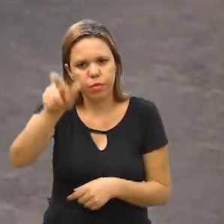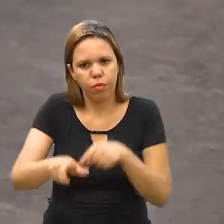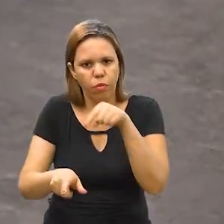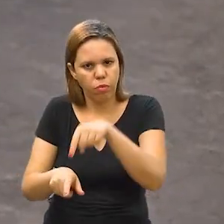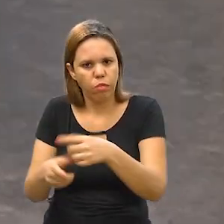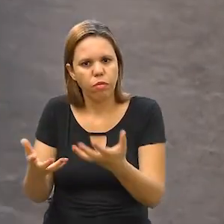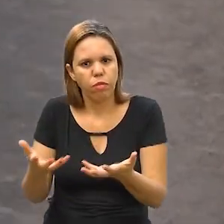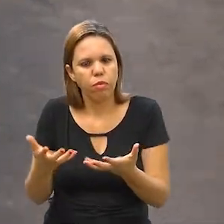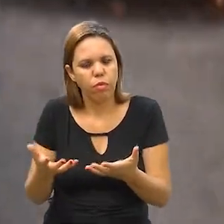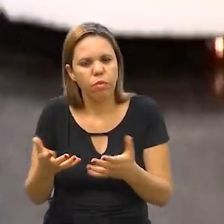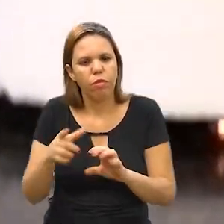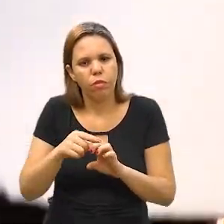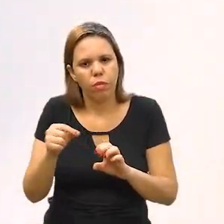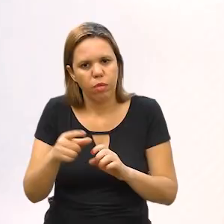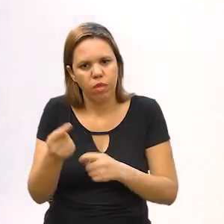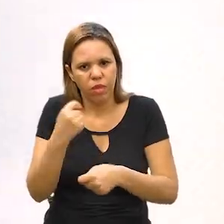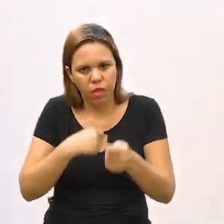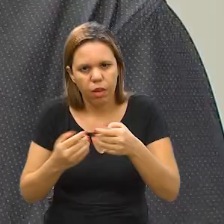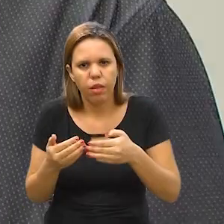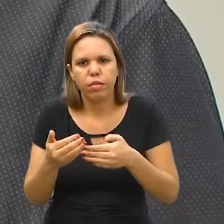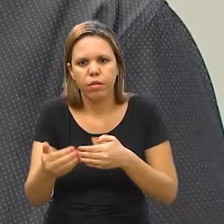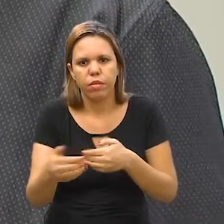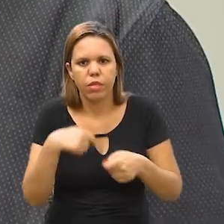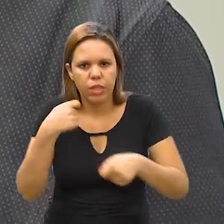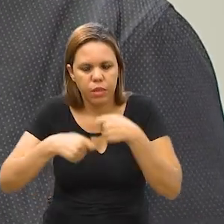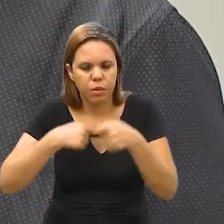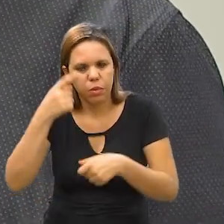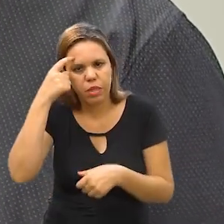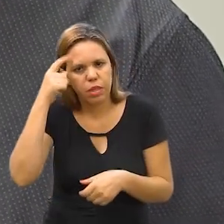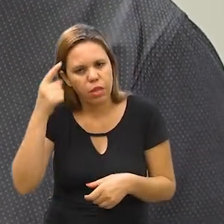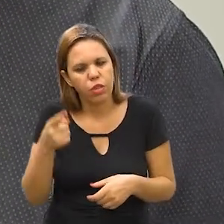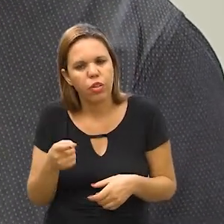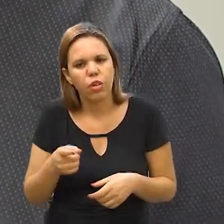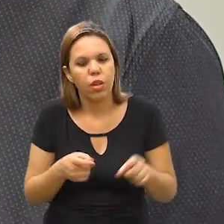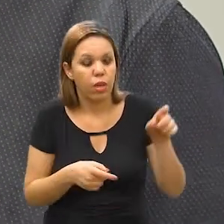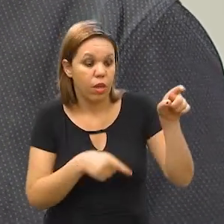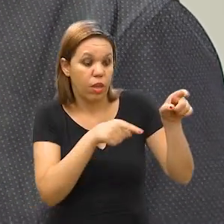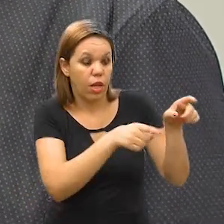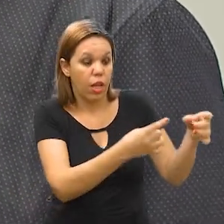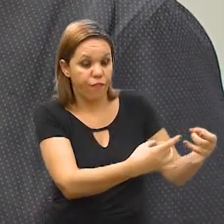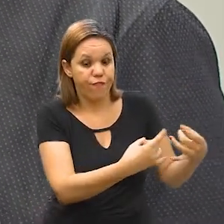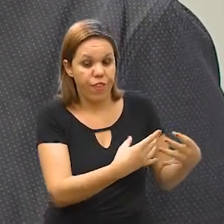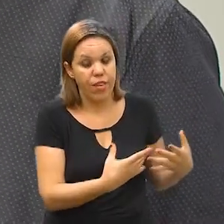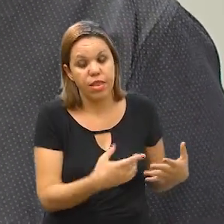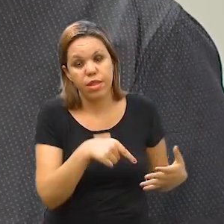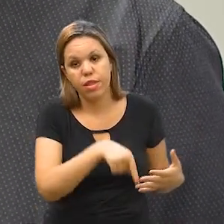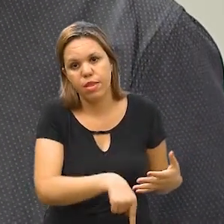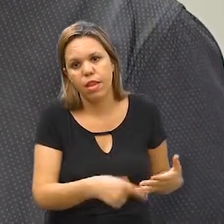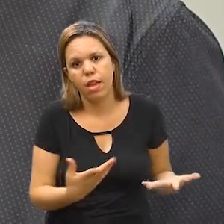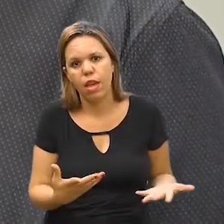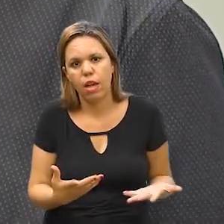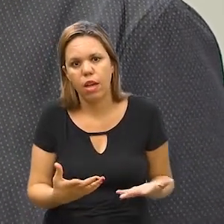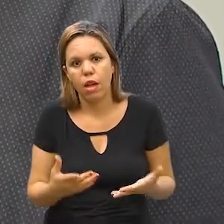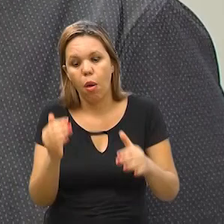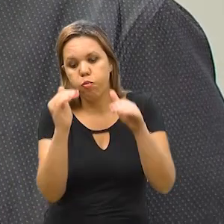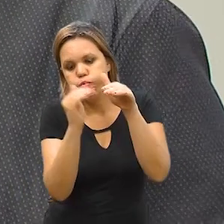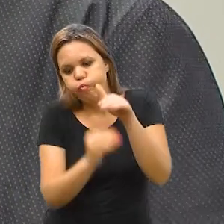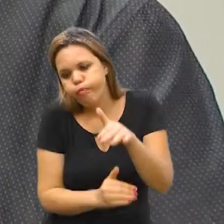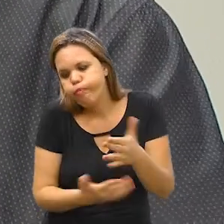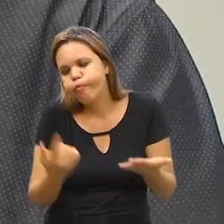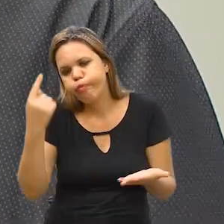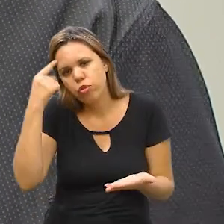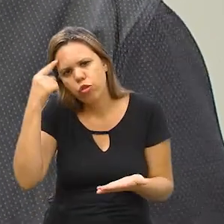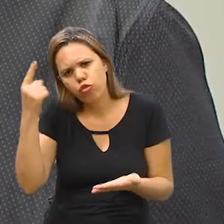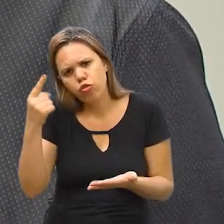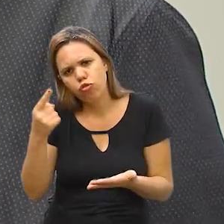que quer empreender neste segmento. Ela vai ter que pensar no fornecedor, ela vai ter que pensar no estoque, ela vai ter que pensar também